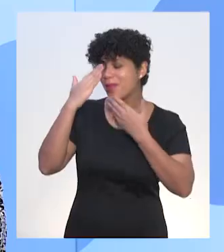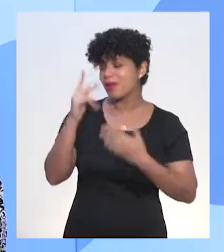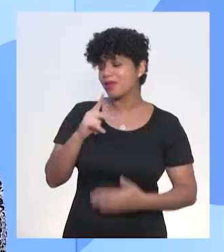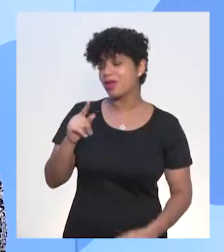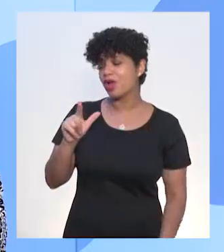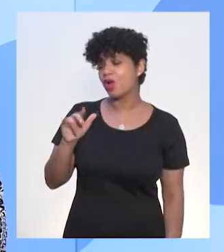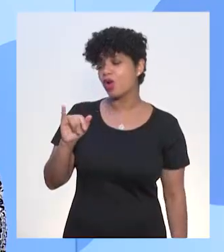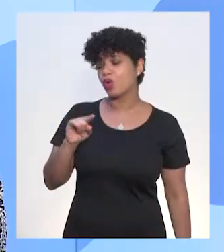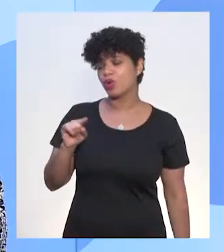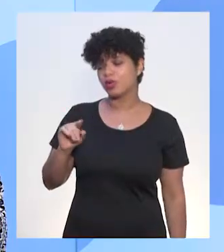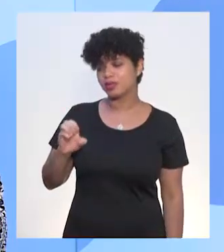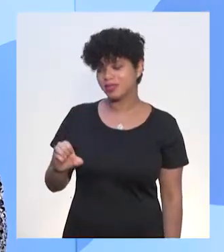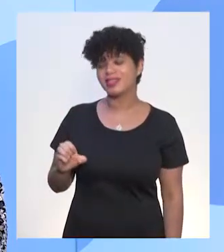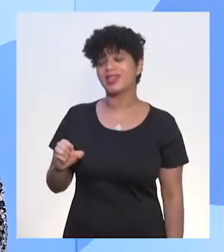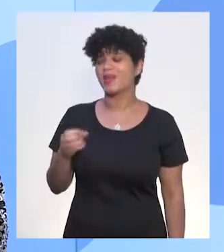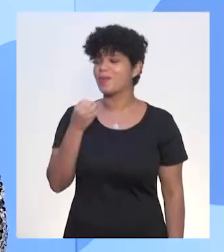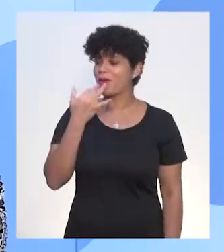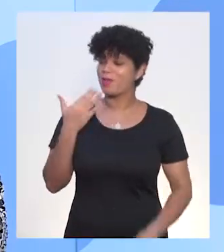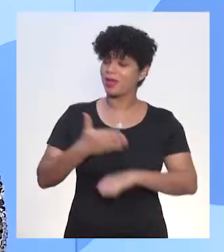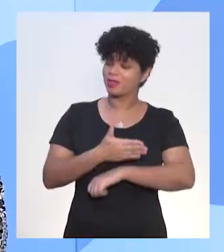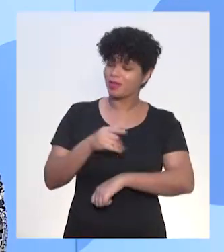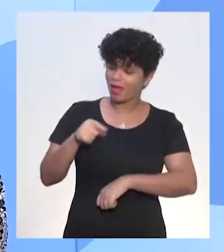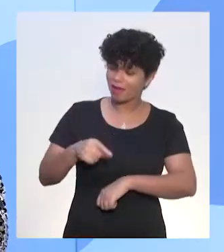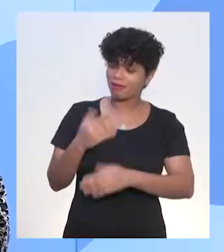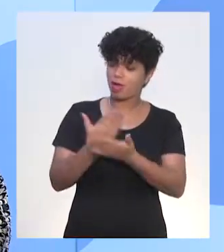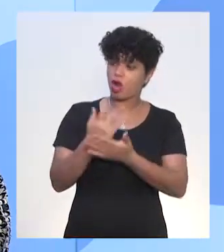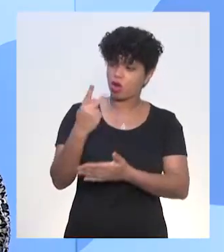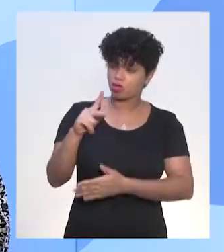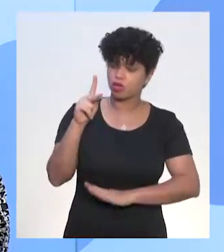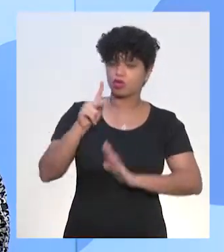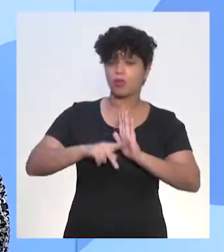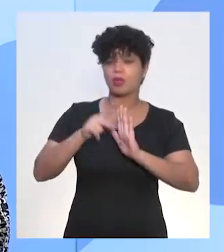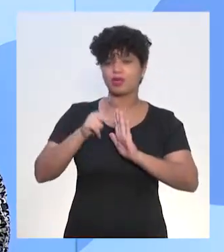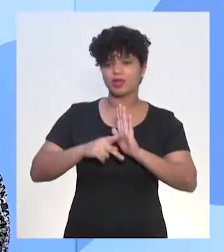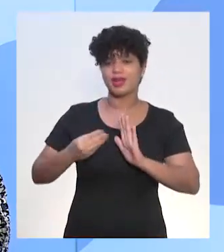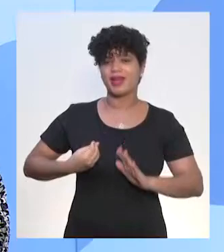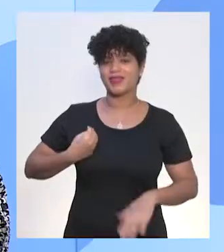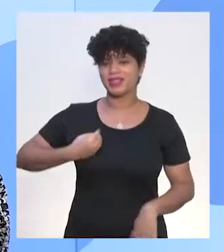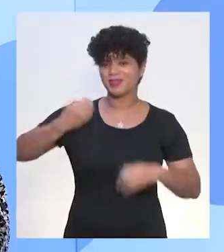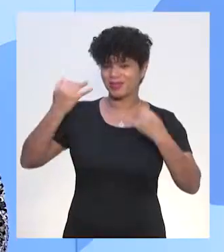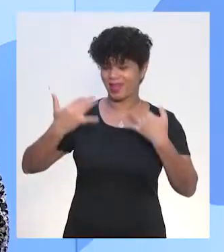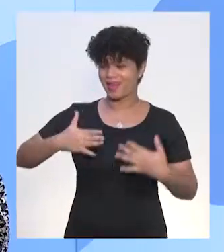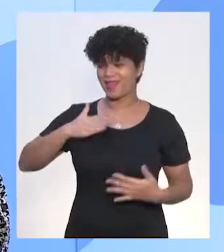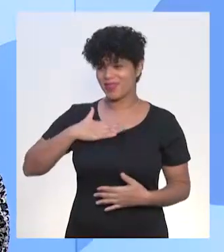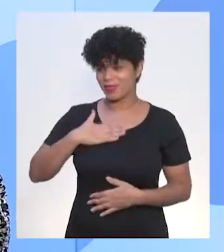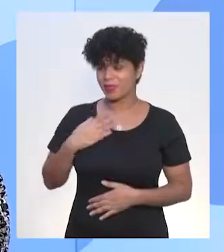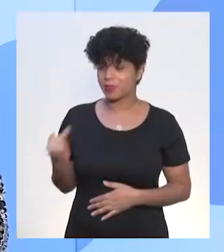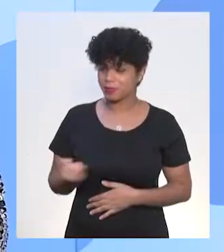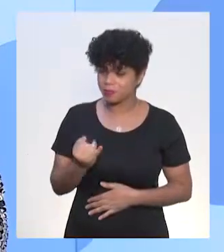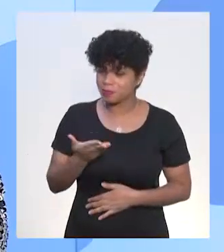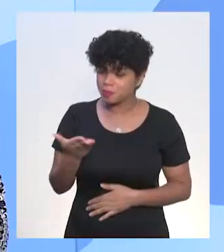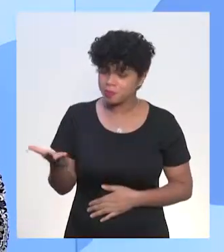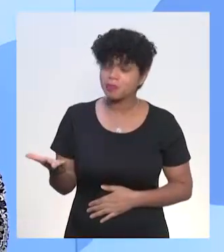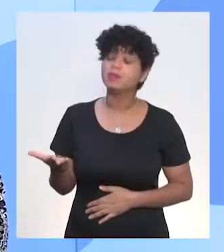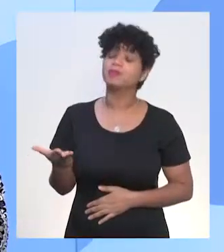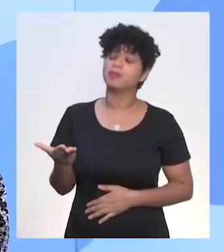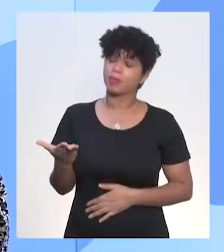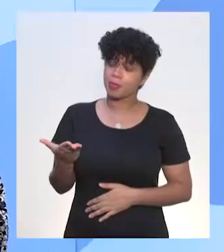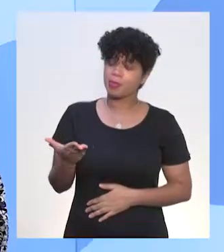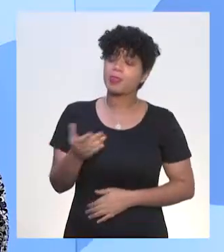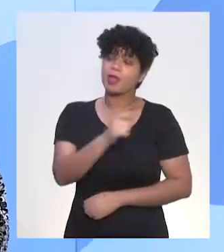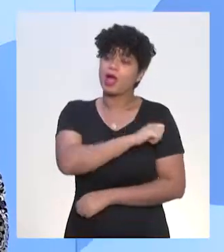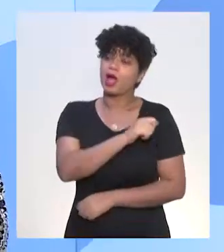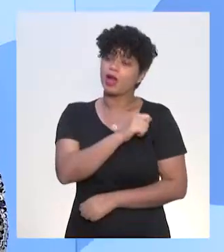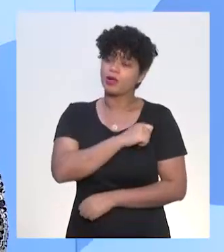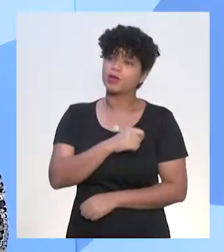a oportunidade de estar aqui na aula de projeto de vida falar um pouquinho de mim né Mas é importante para o estudante se identificar